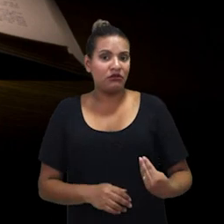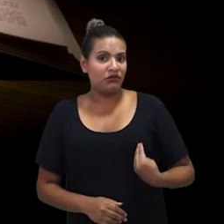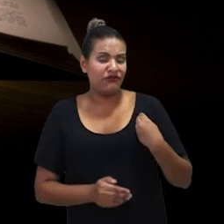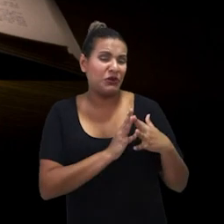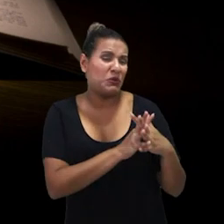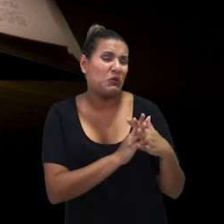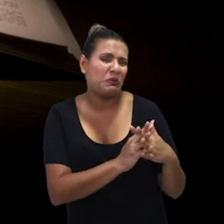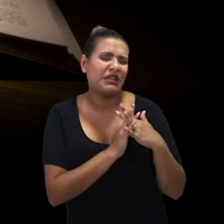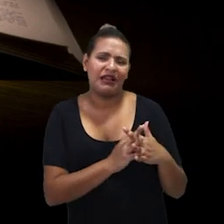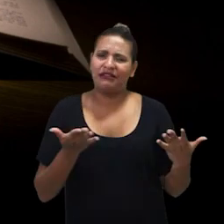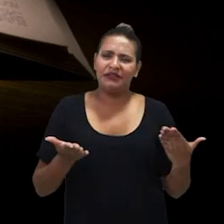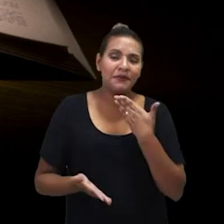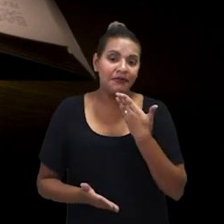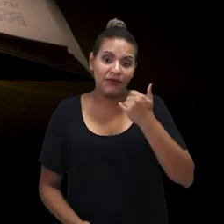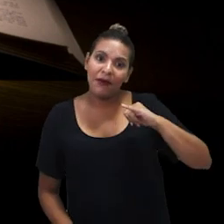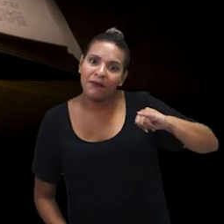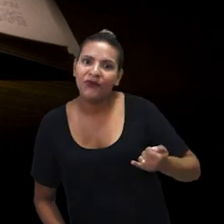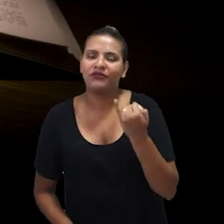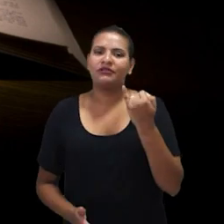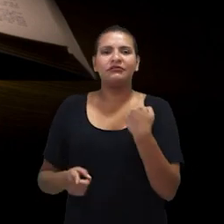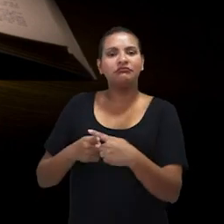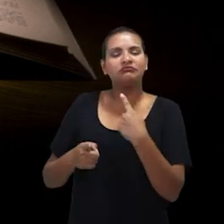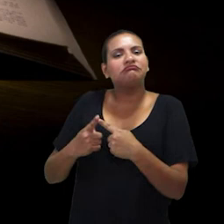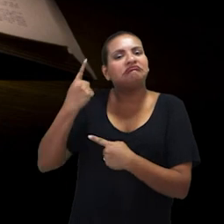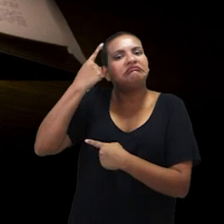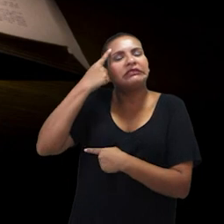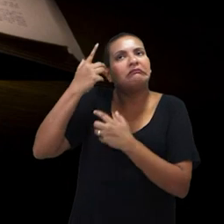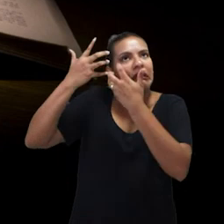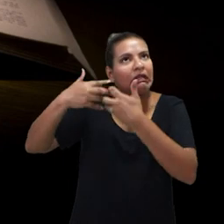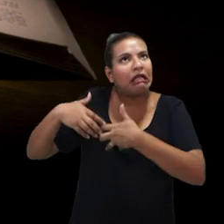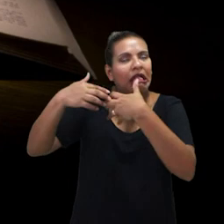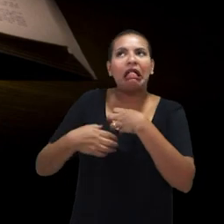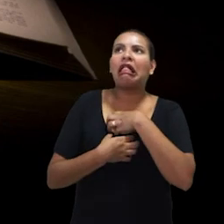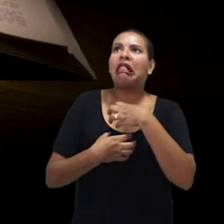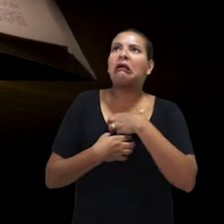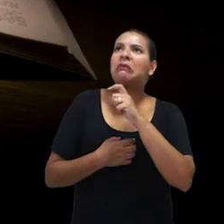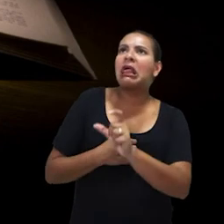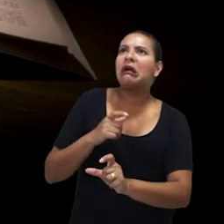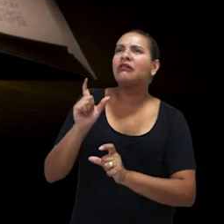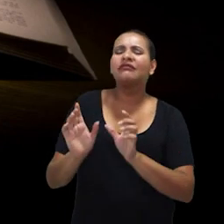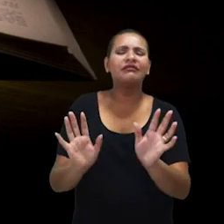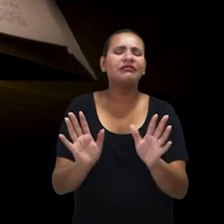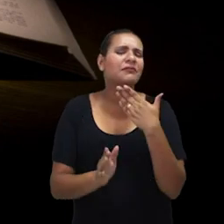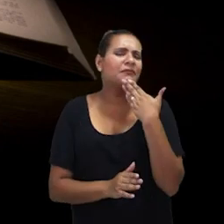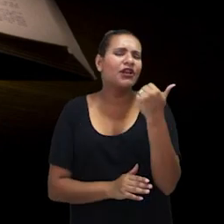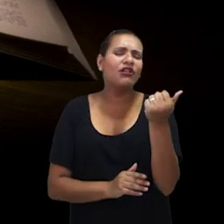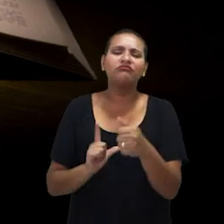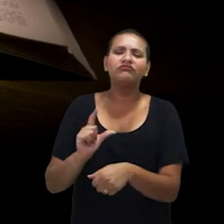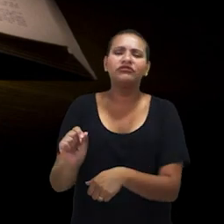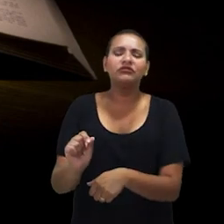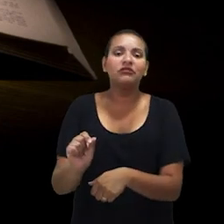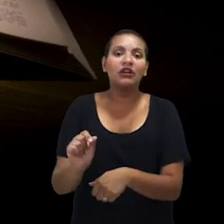complicada demais. Gastamos muito pensamento, muito sentimento, muita palavra. O melhor é não estar. Quando